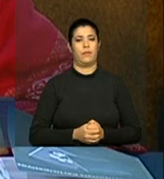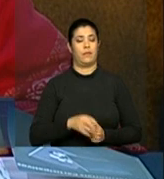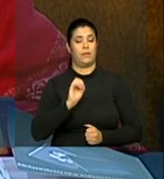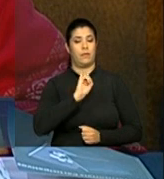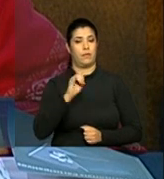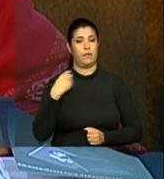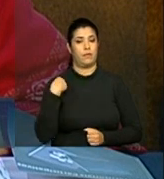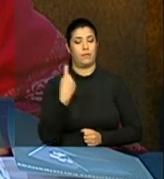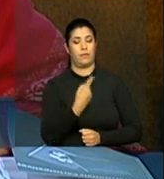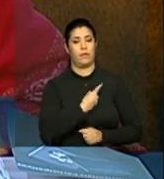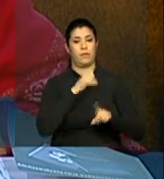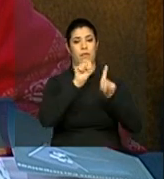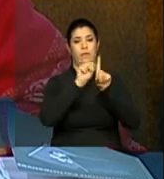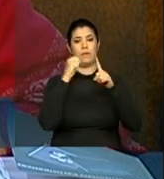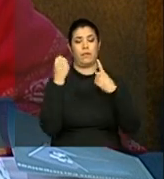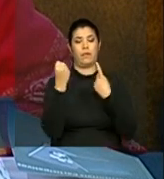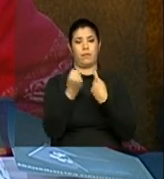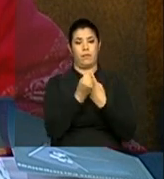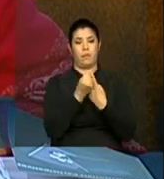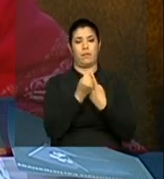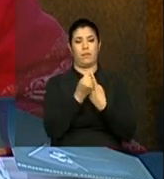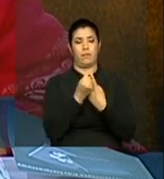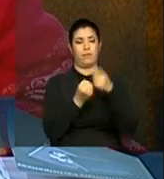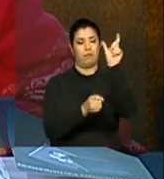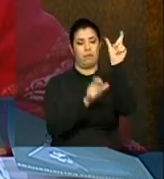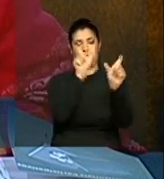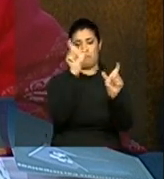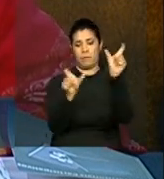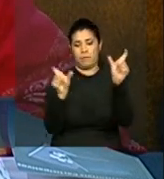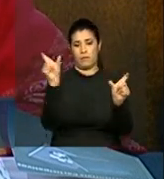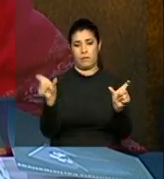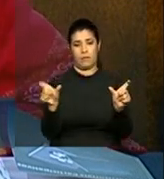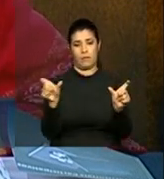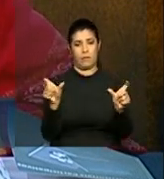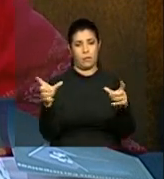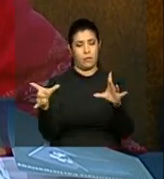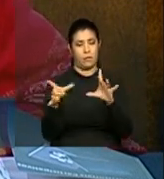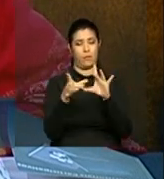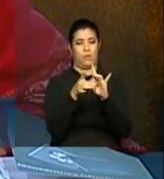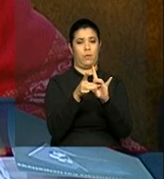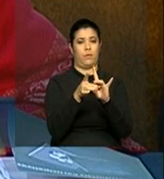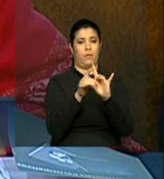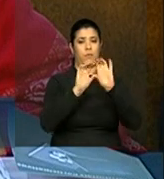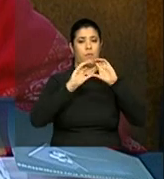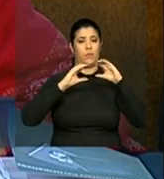Se nós, se a sociedade civil, se os conselhos